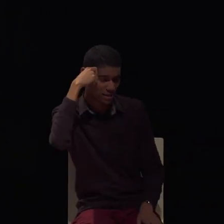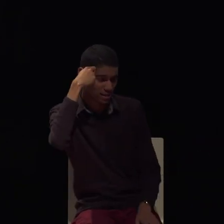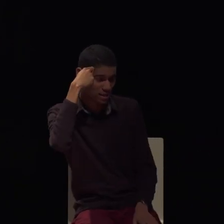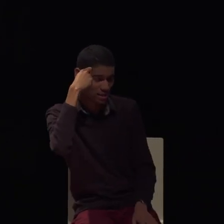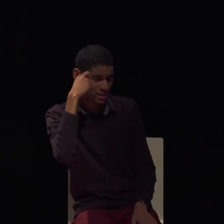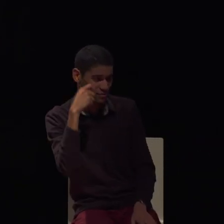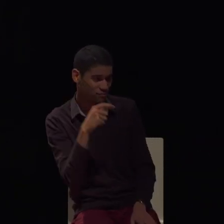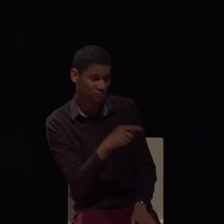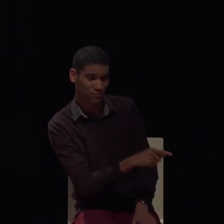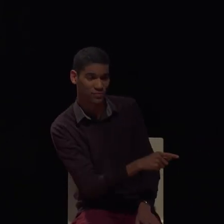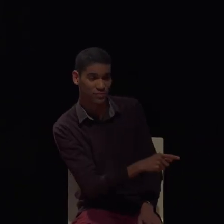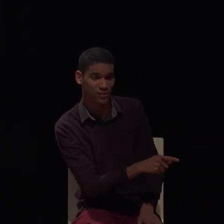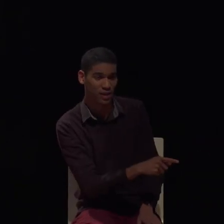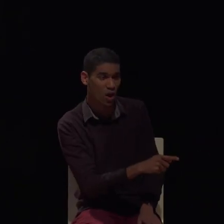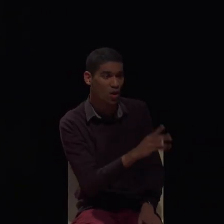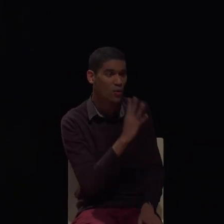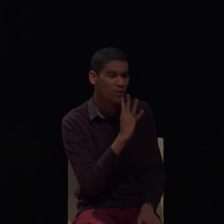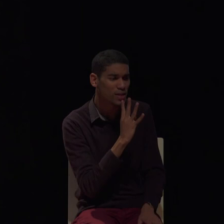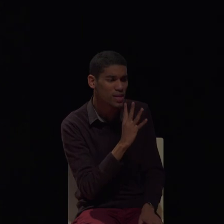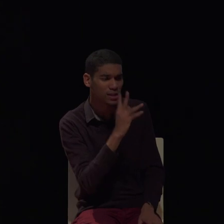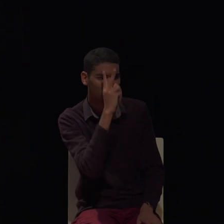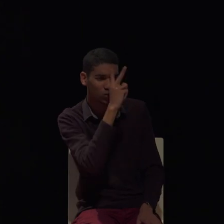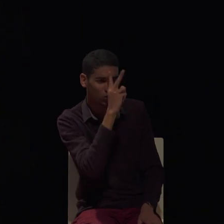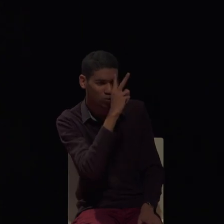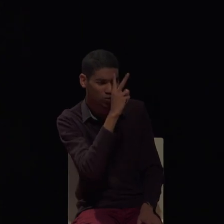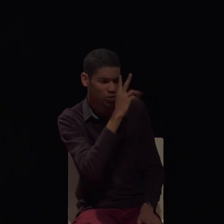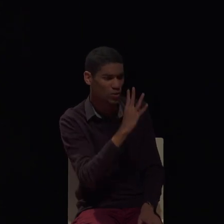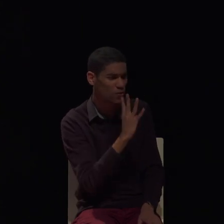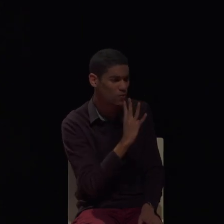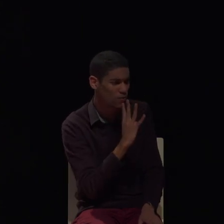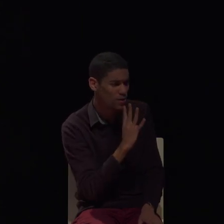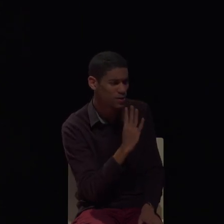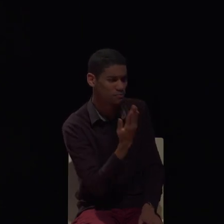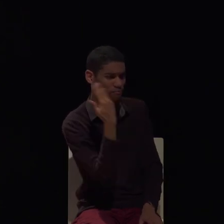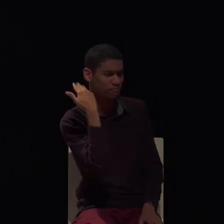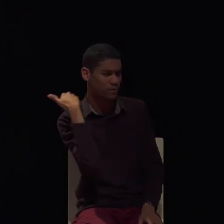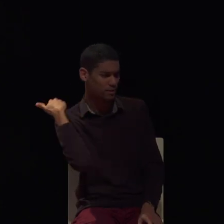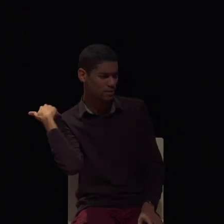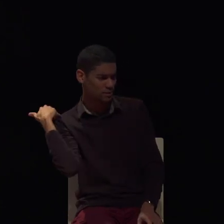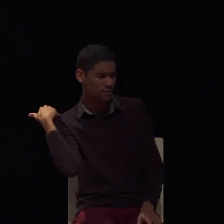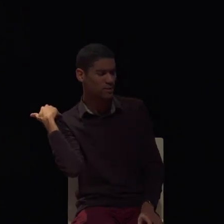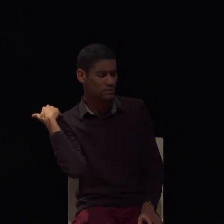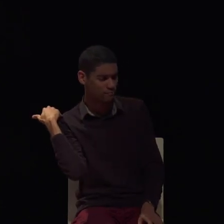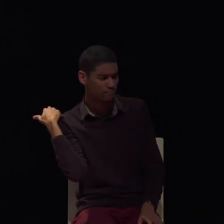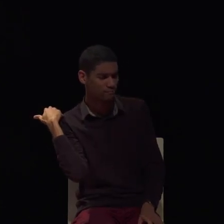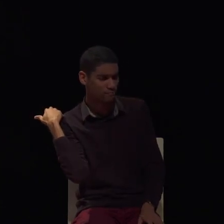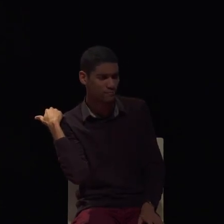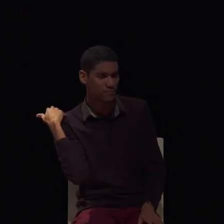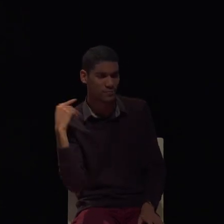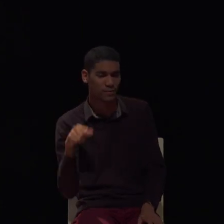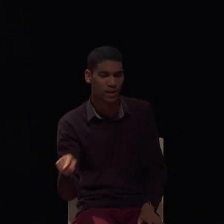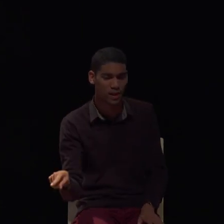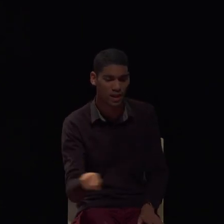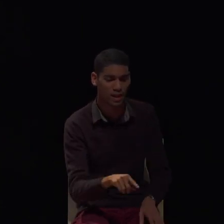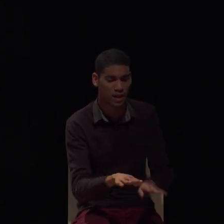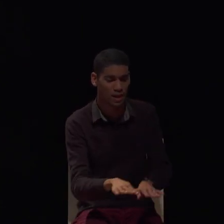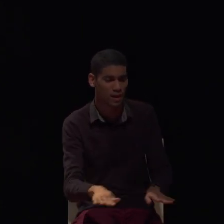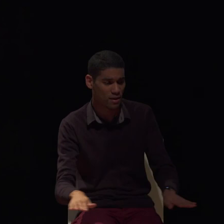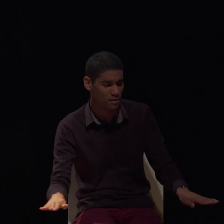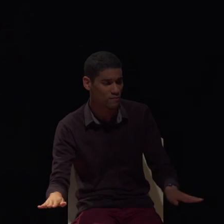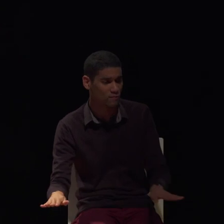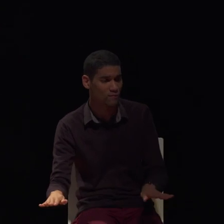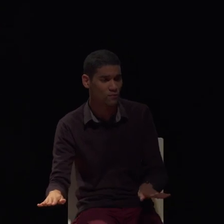negra conhecendo a história conhecendo o passado dessa criança negra ela vai retomar a sua